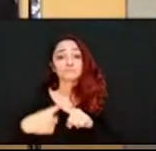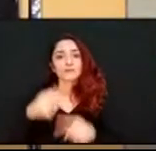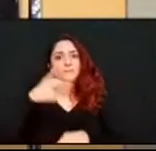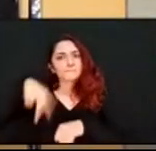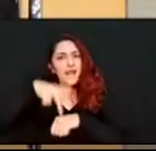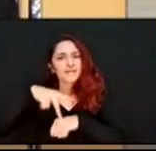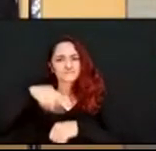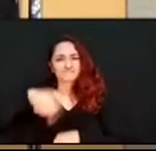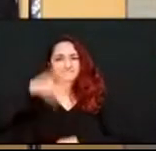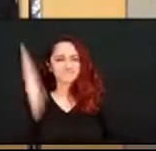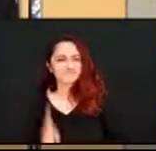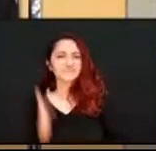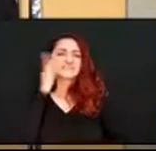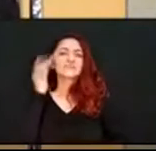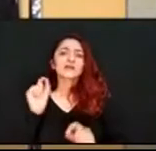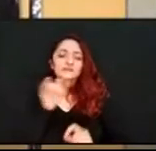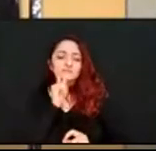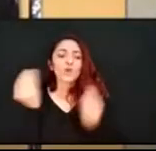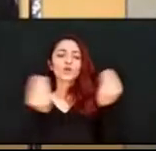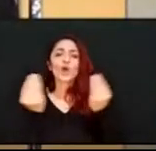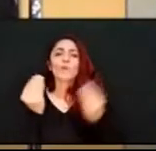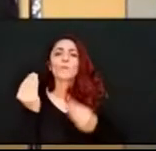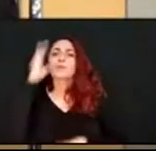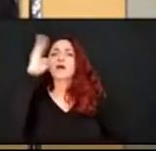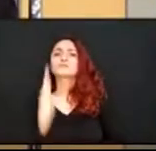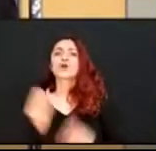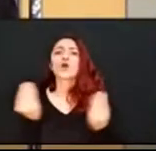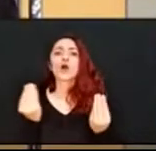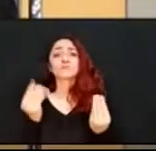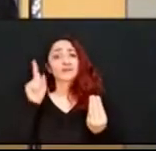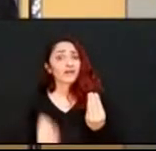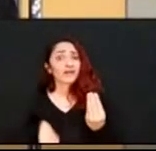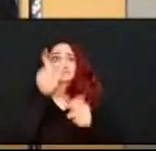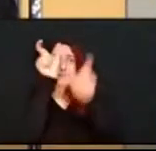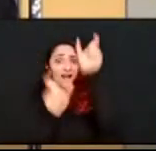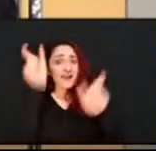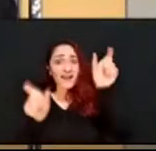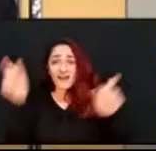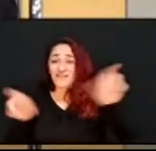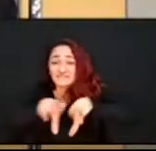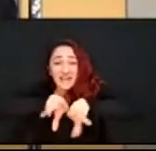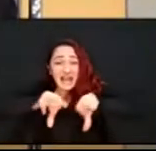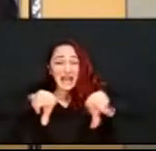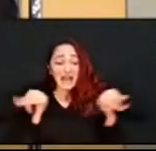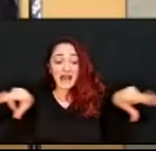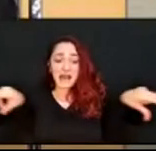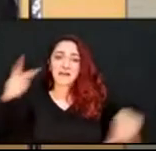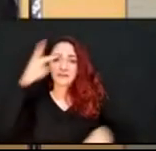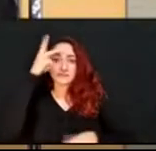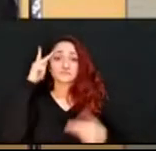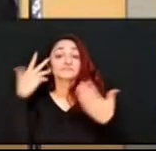brasileiro brasileiro AB e n personas né então é realmente aproveitar essa riqueza